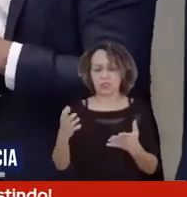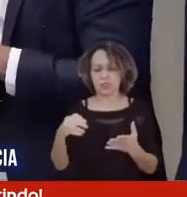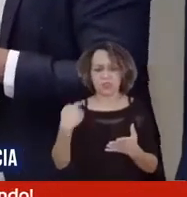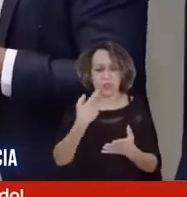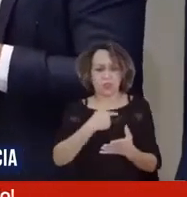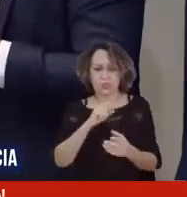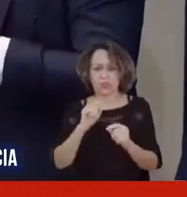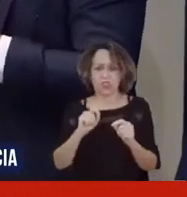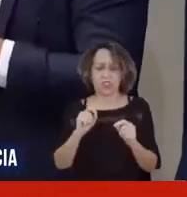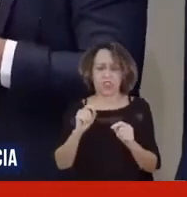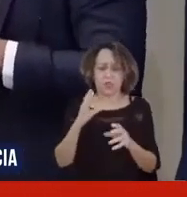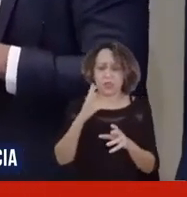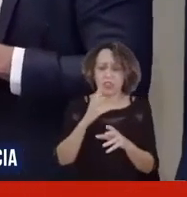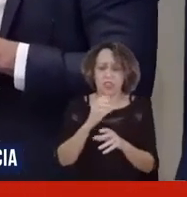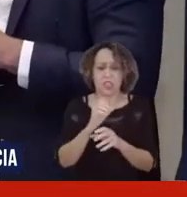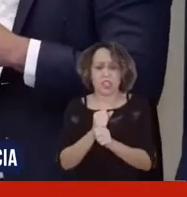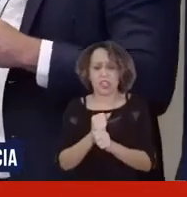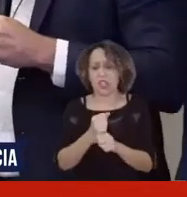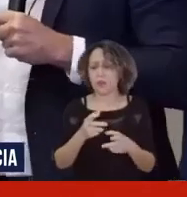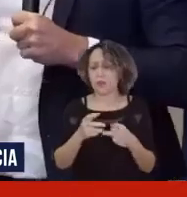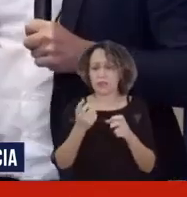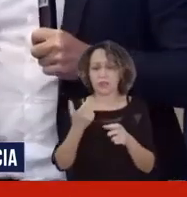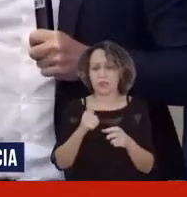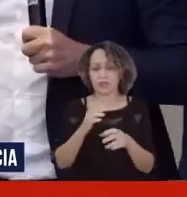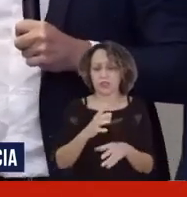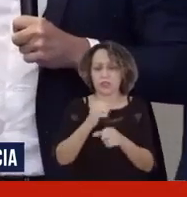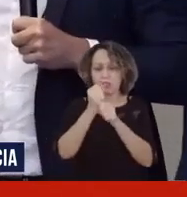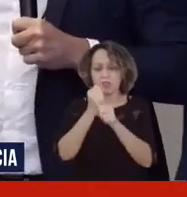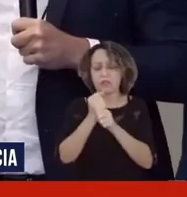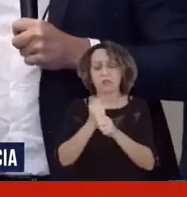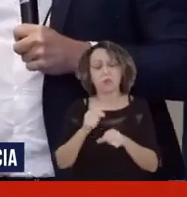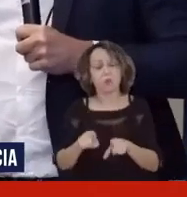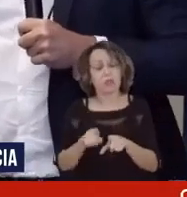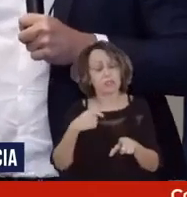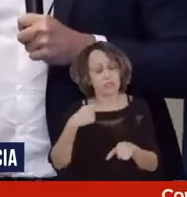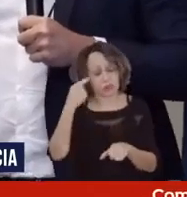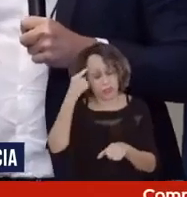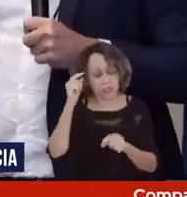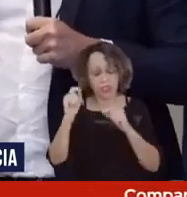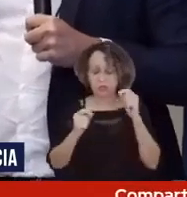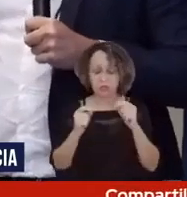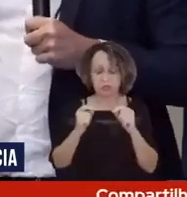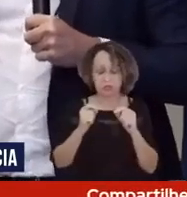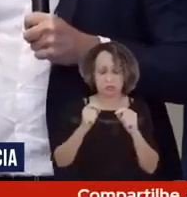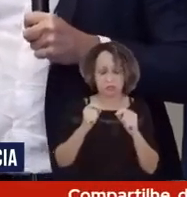dessas grandes petroleiras que tem que ser levada em consideração. Não faz sentido. Por isso, o